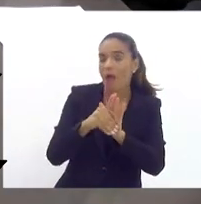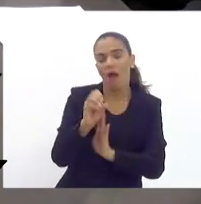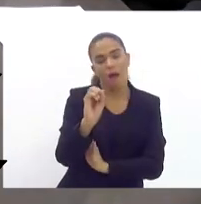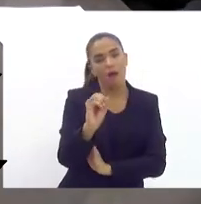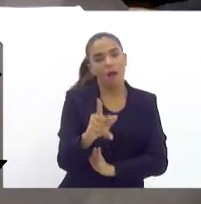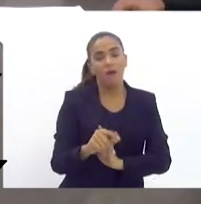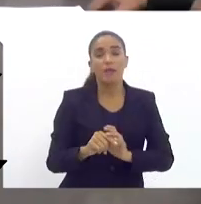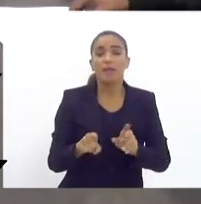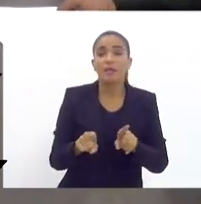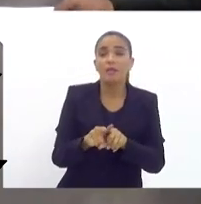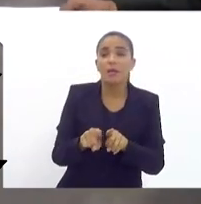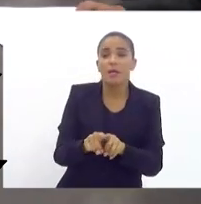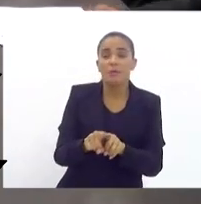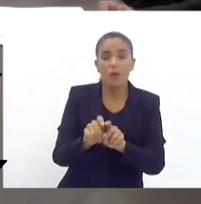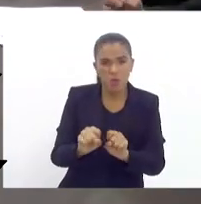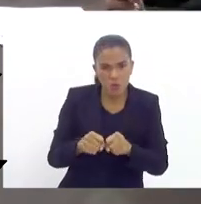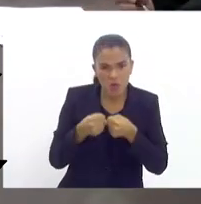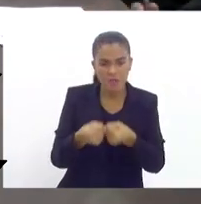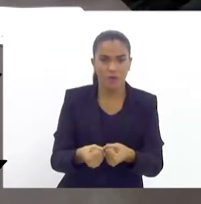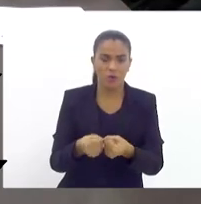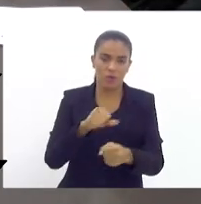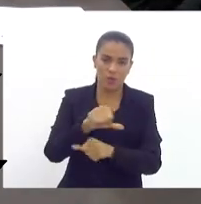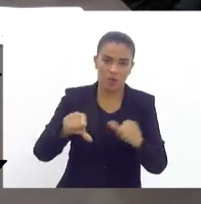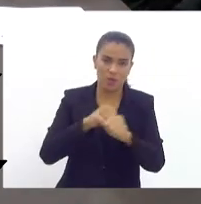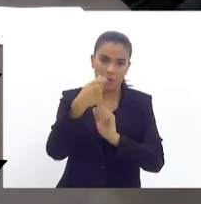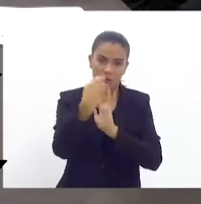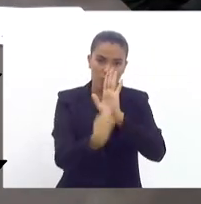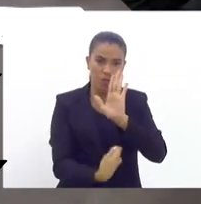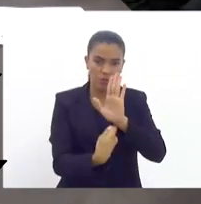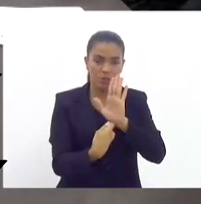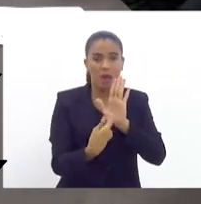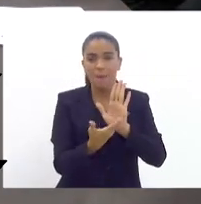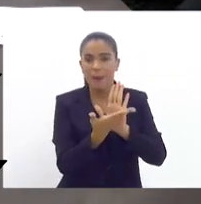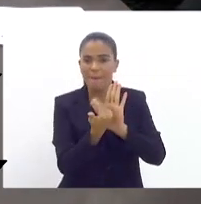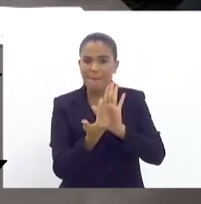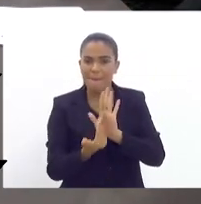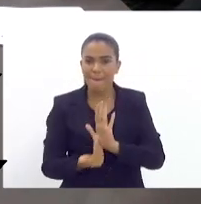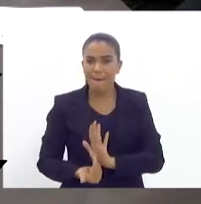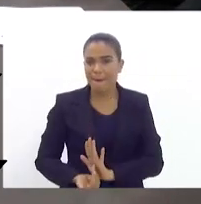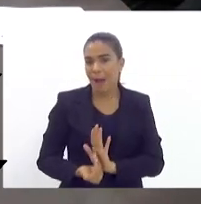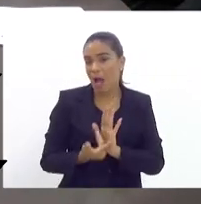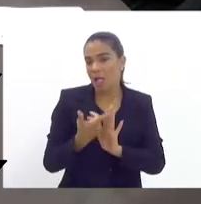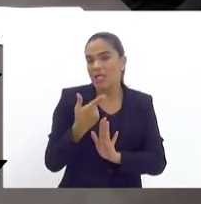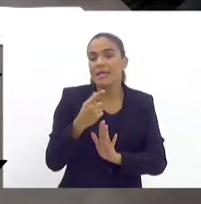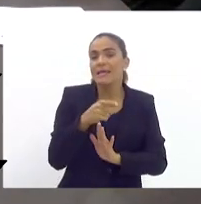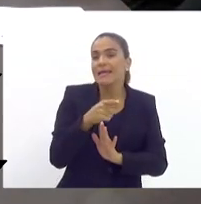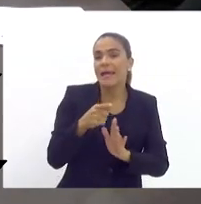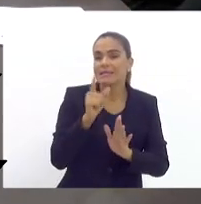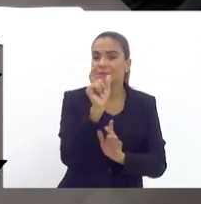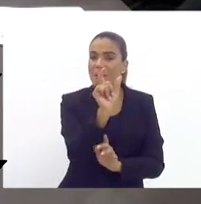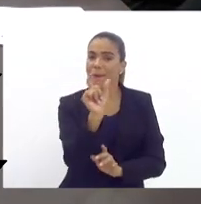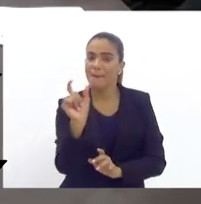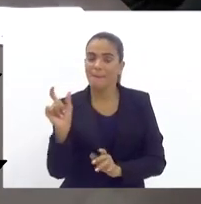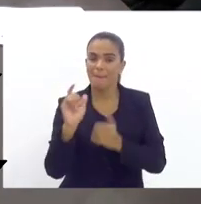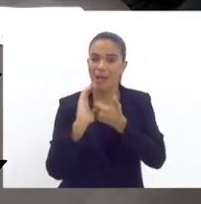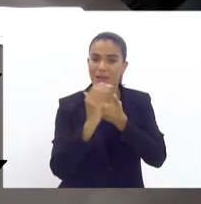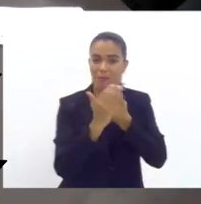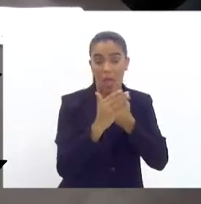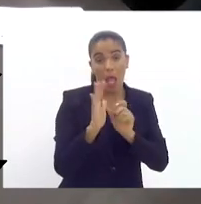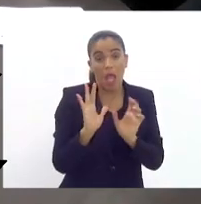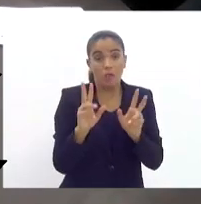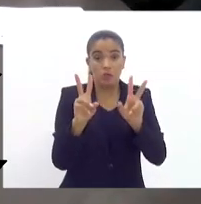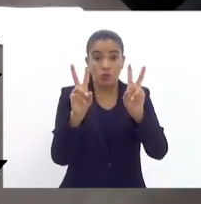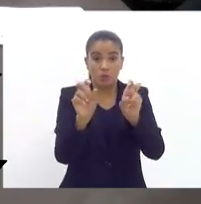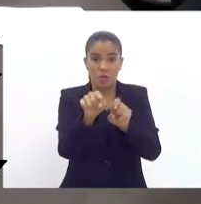emendas, fazendo um esforço aqui de alteração do texto para tirar esses imperativos todos. Tá bem, mas quanto a isso,